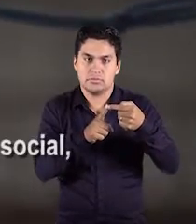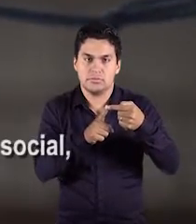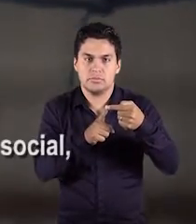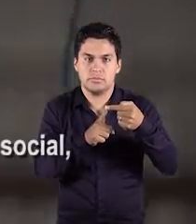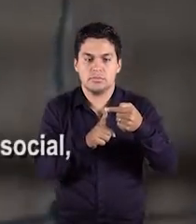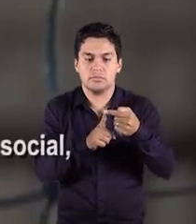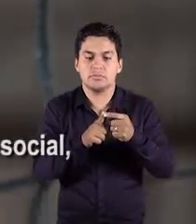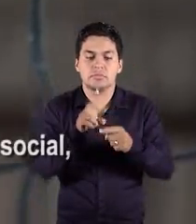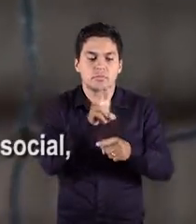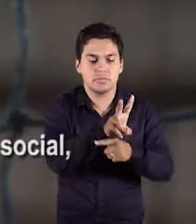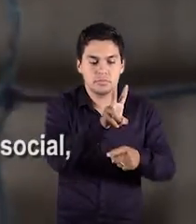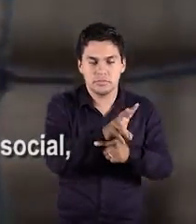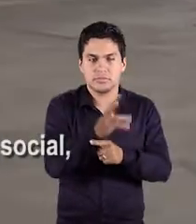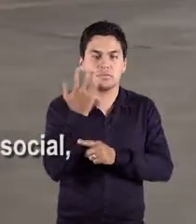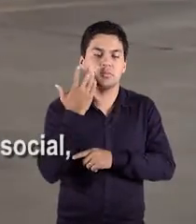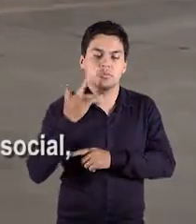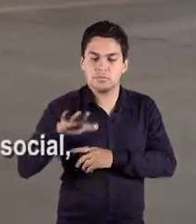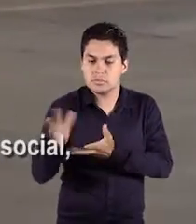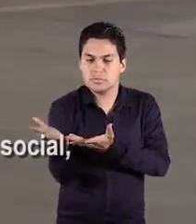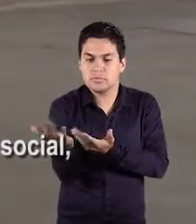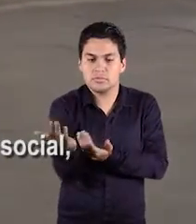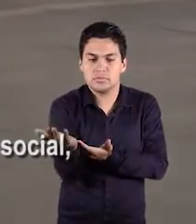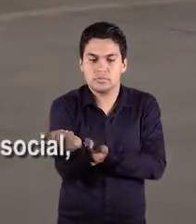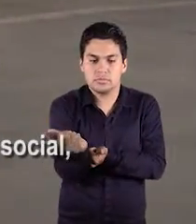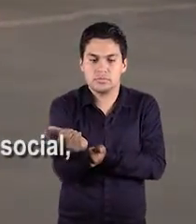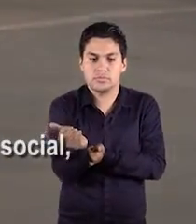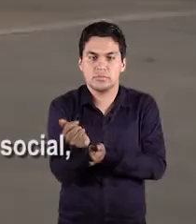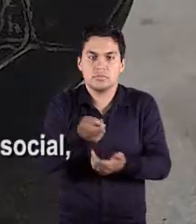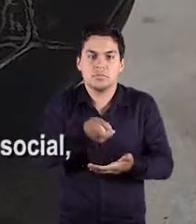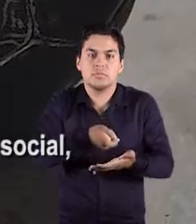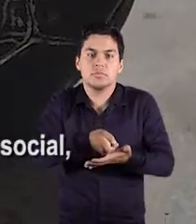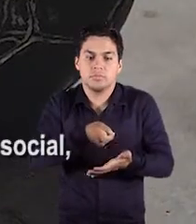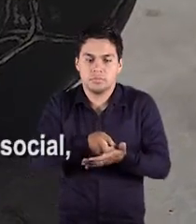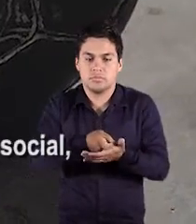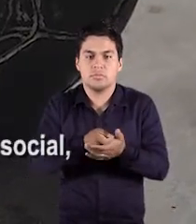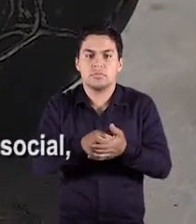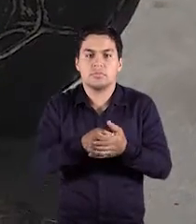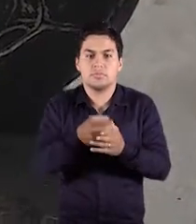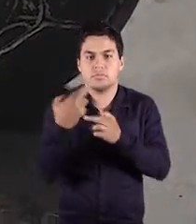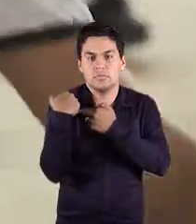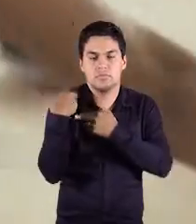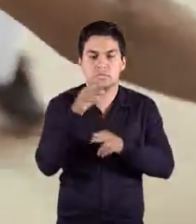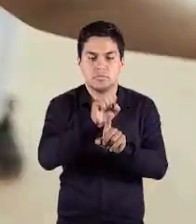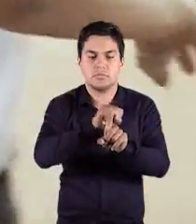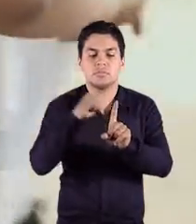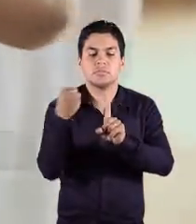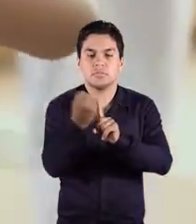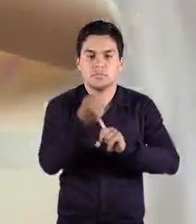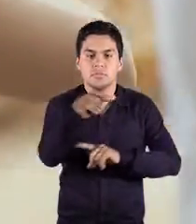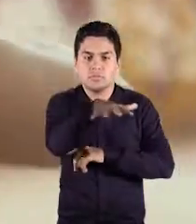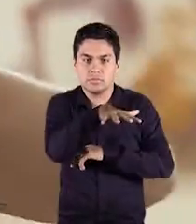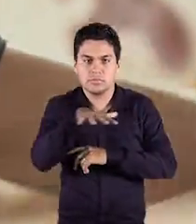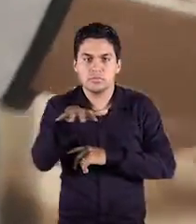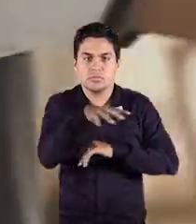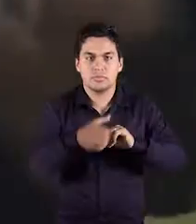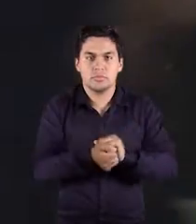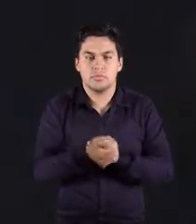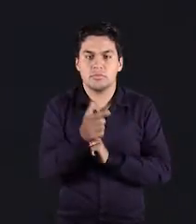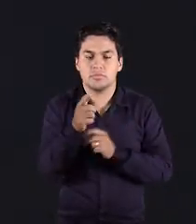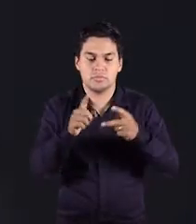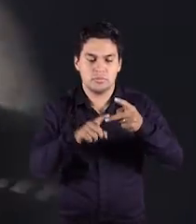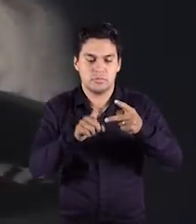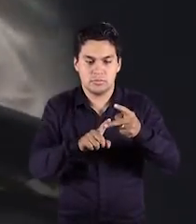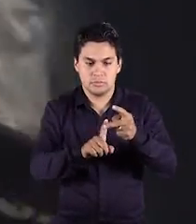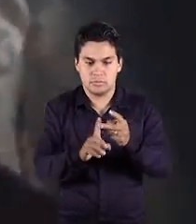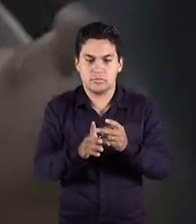Uma que vai cuidar das nossas crianças e jovens, cumprindo um papel social. E a outra, vamos focar nos